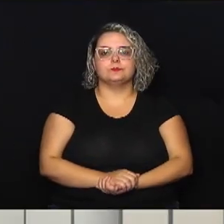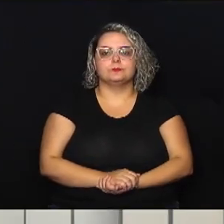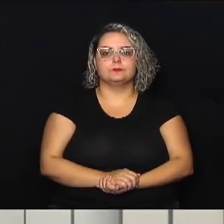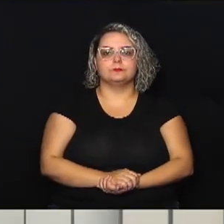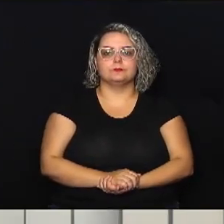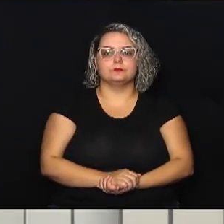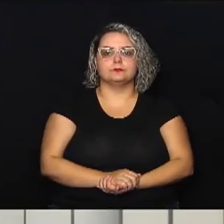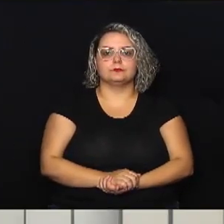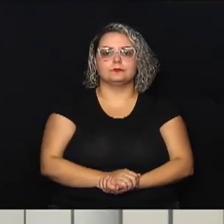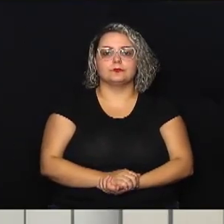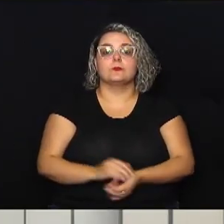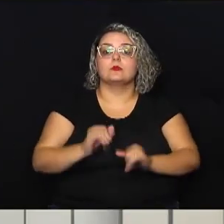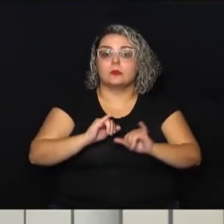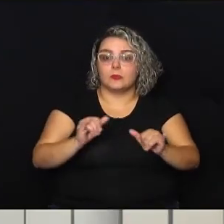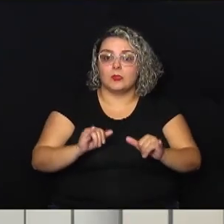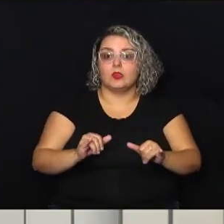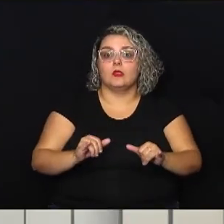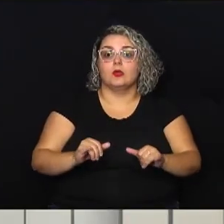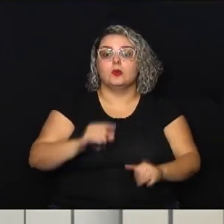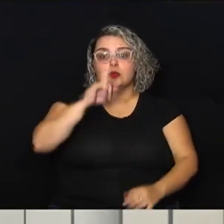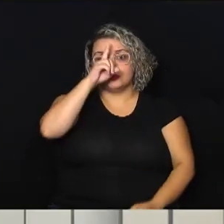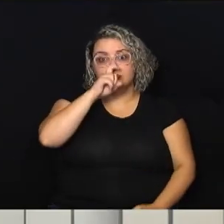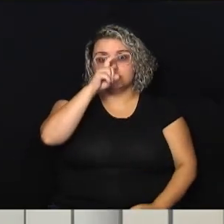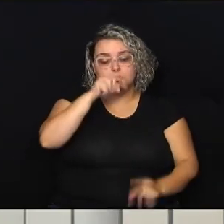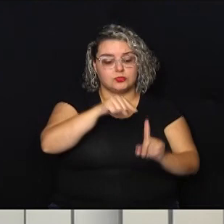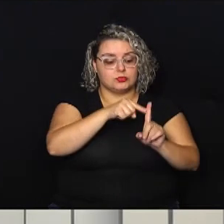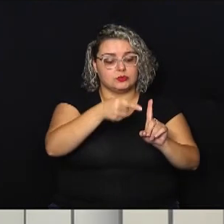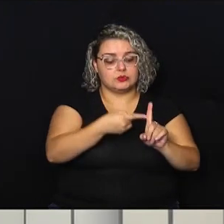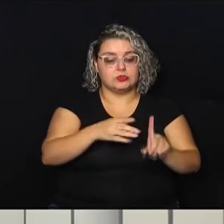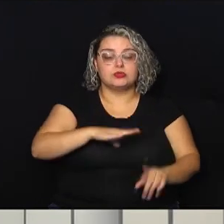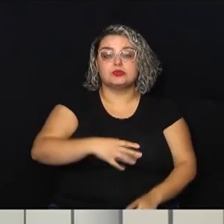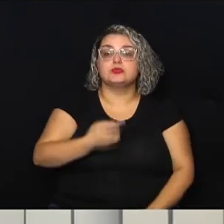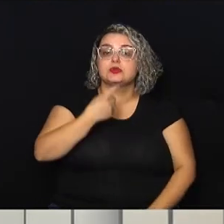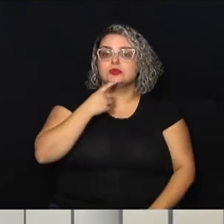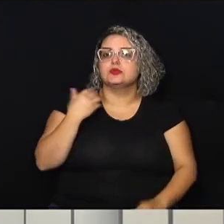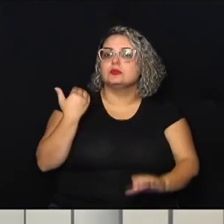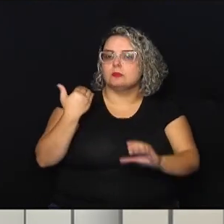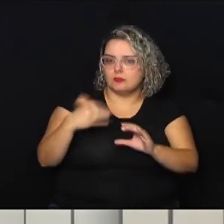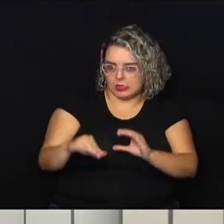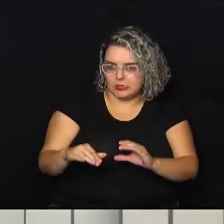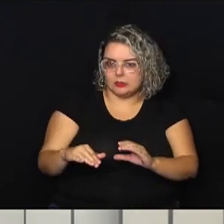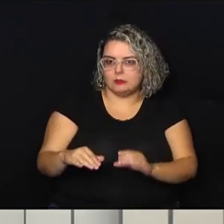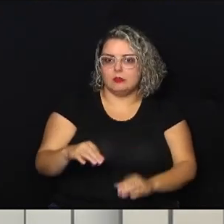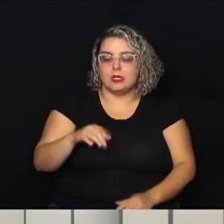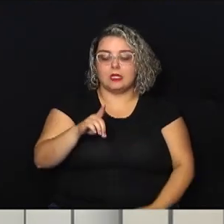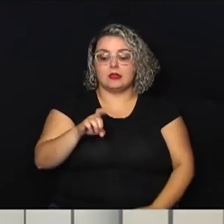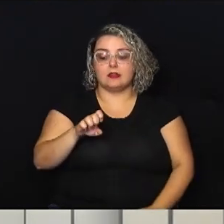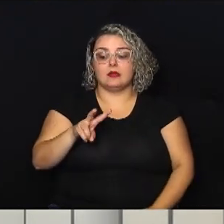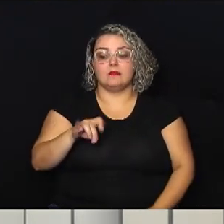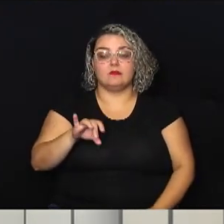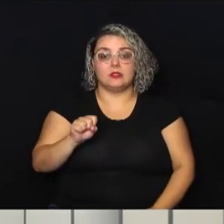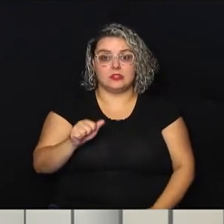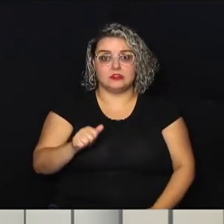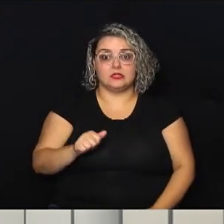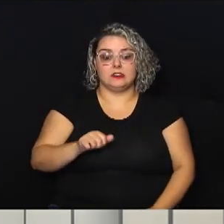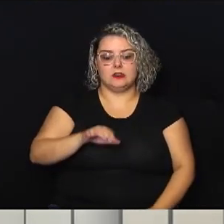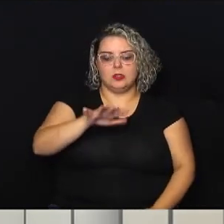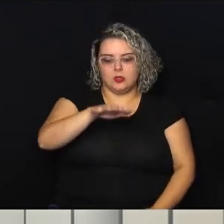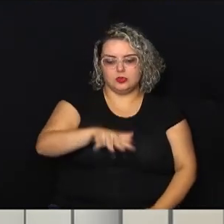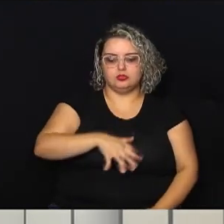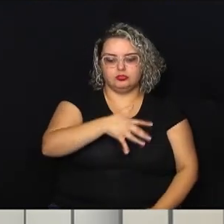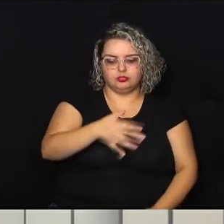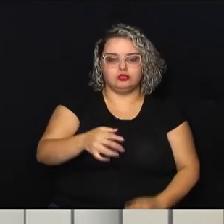Em nota enviada, o Hospital Maternidade de Campinas encaminhou para a Devisa a escala médica